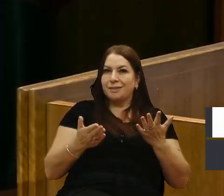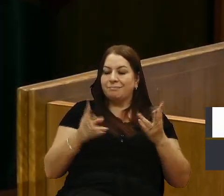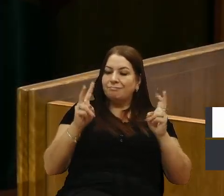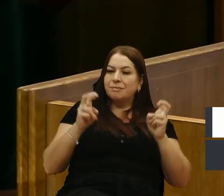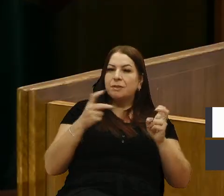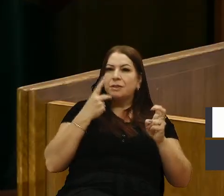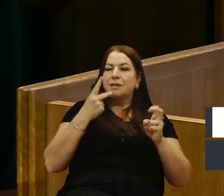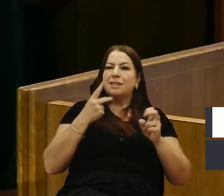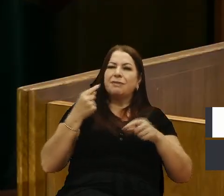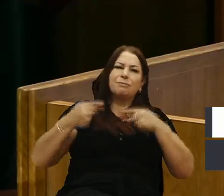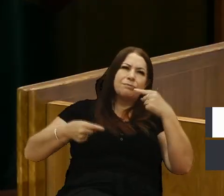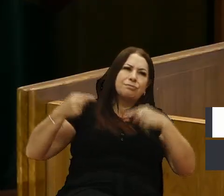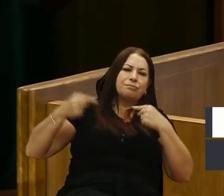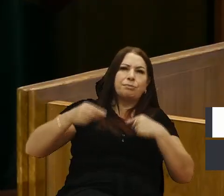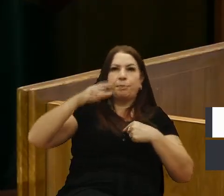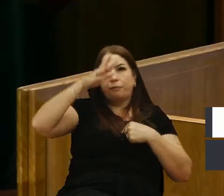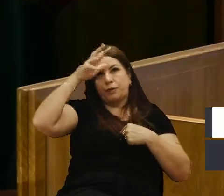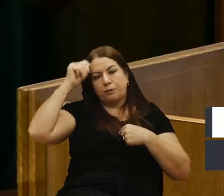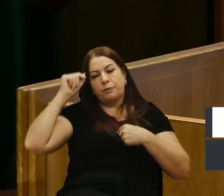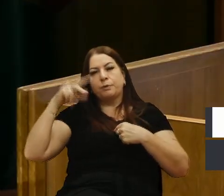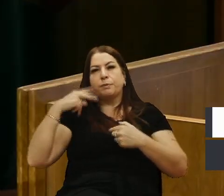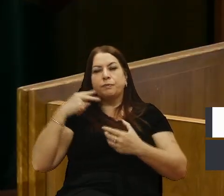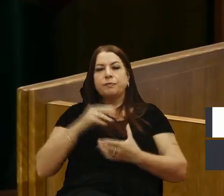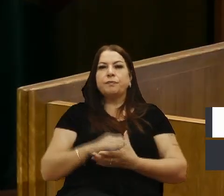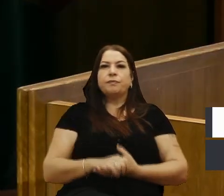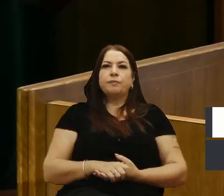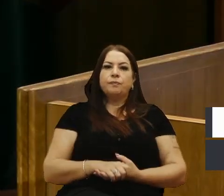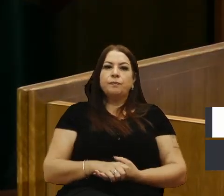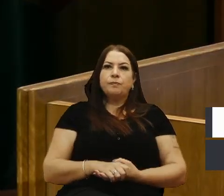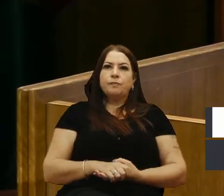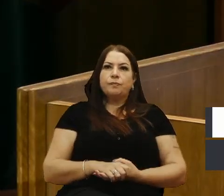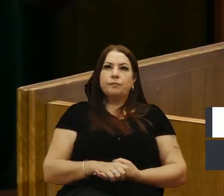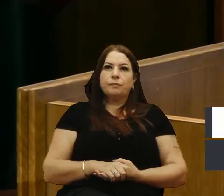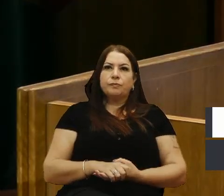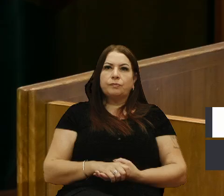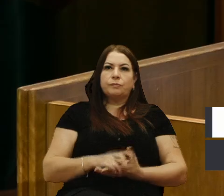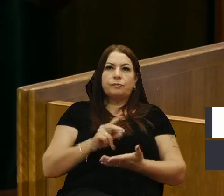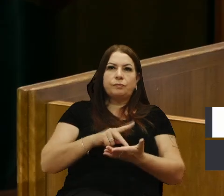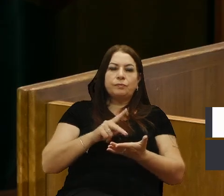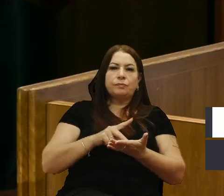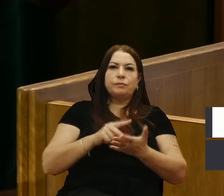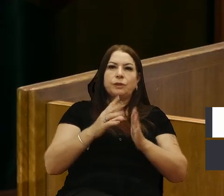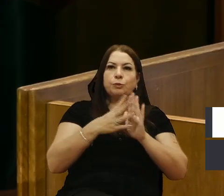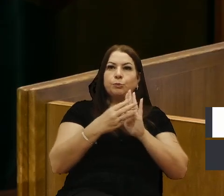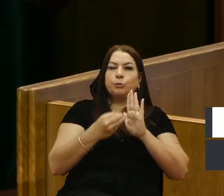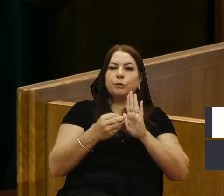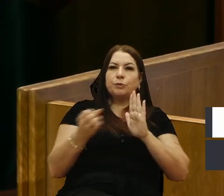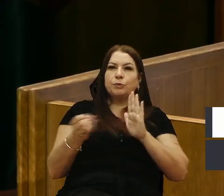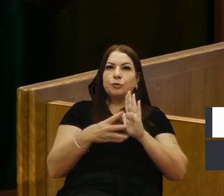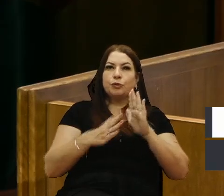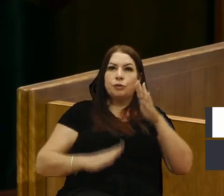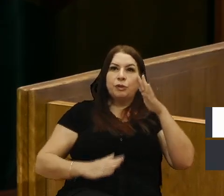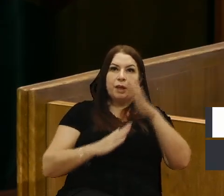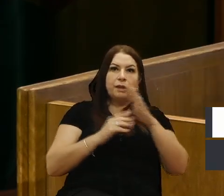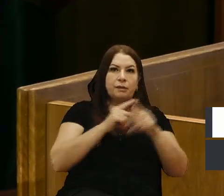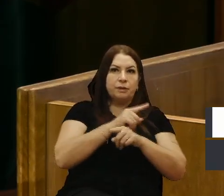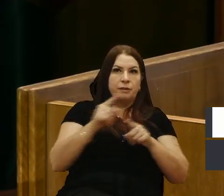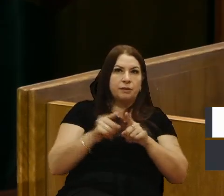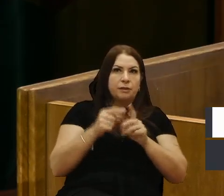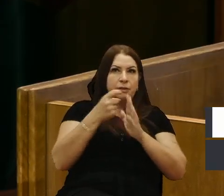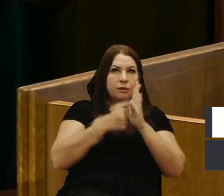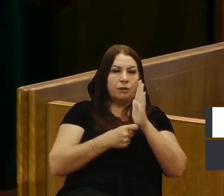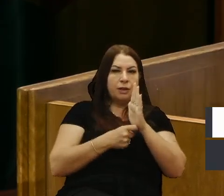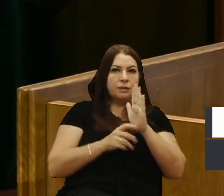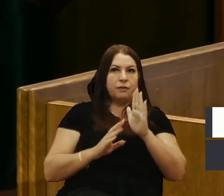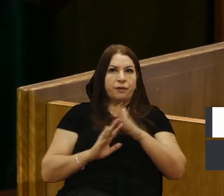um desgaste tanto para a prefeitura como para os vereadores. A verdade é que o modelo atual chegou ao seu limite. A tarifa